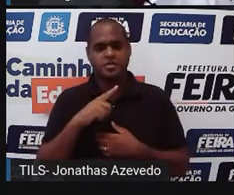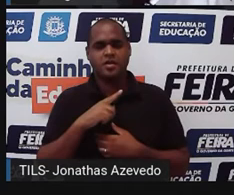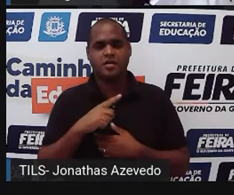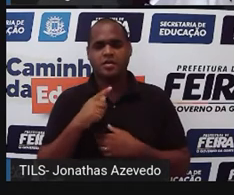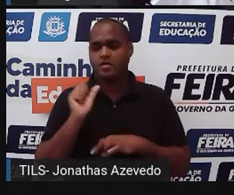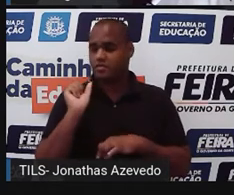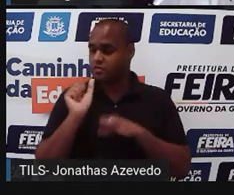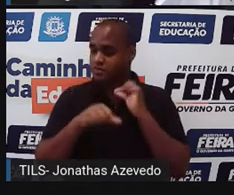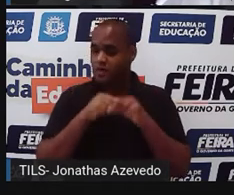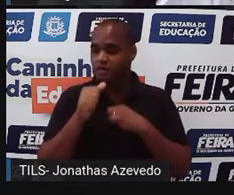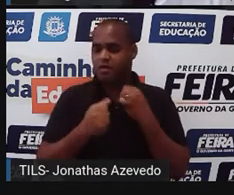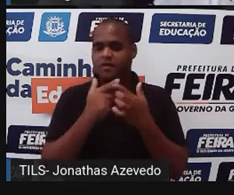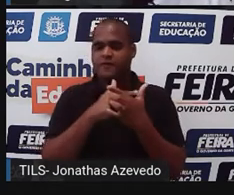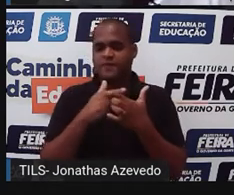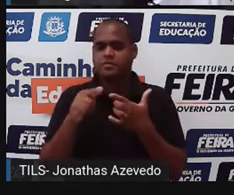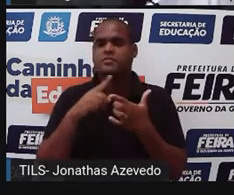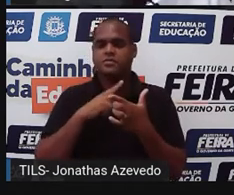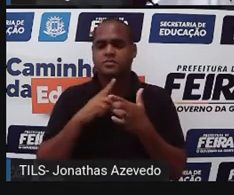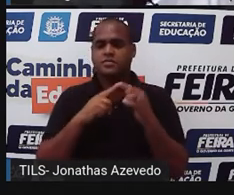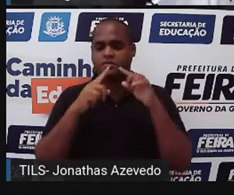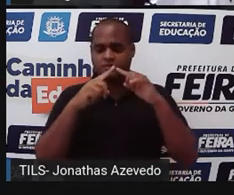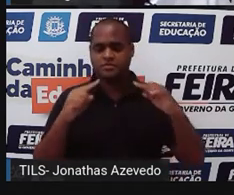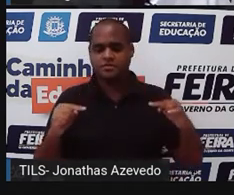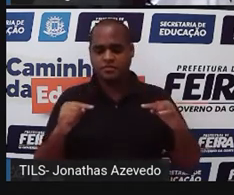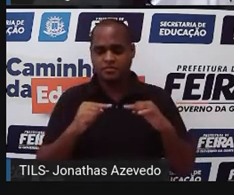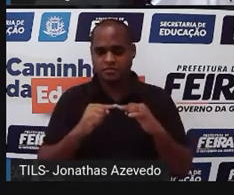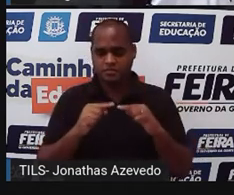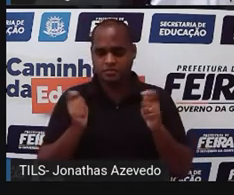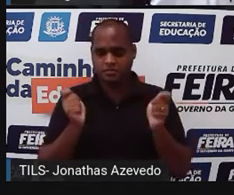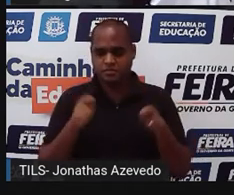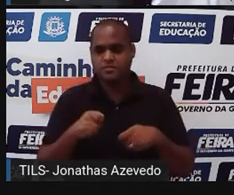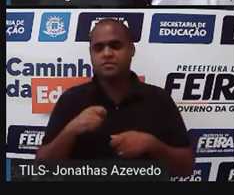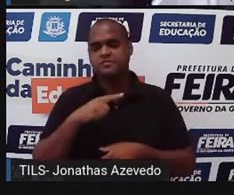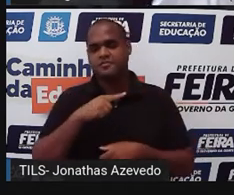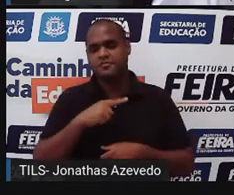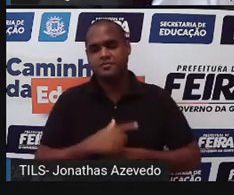em dois triângulos como tá ali na figura certo